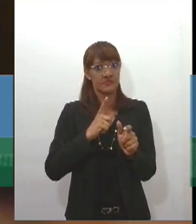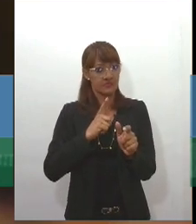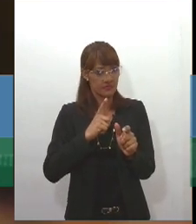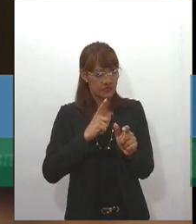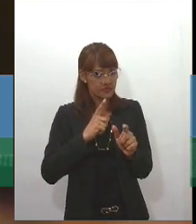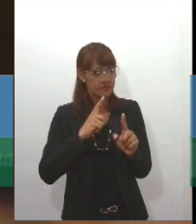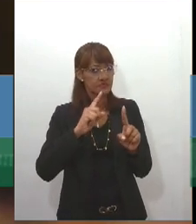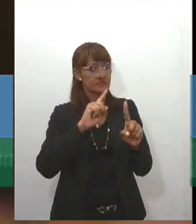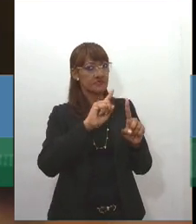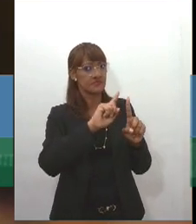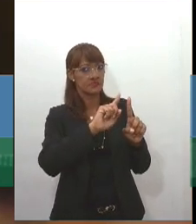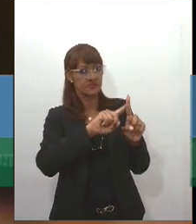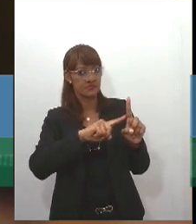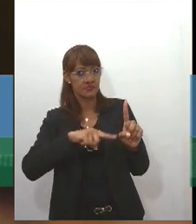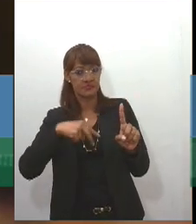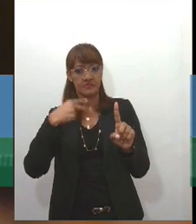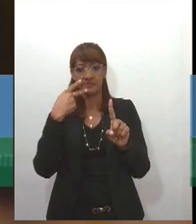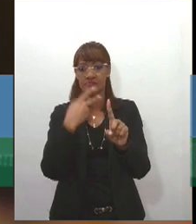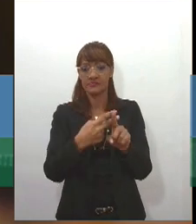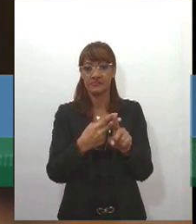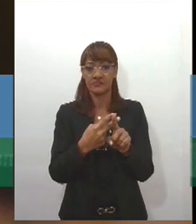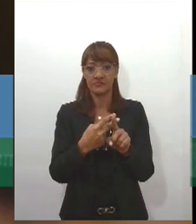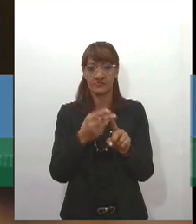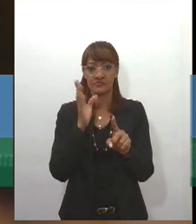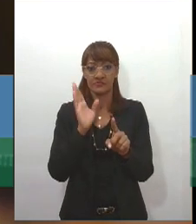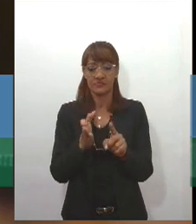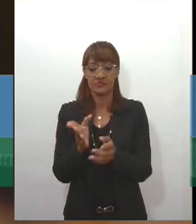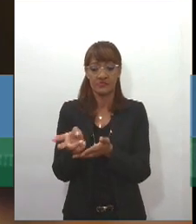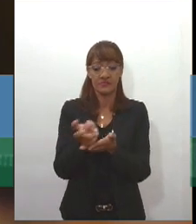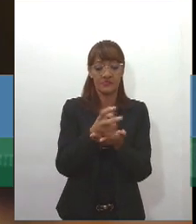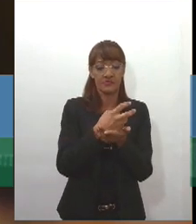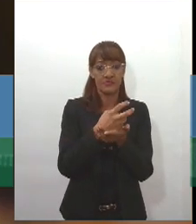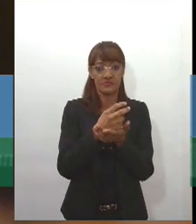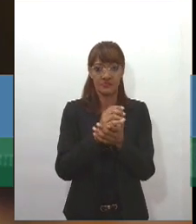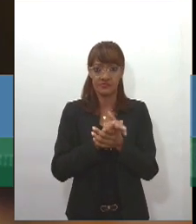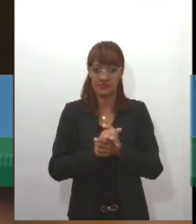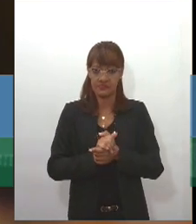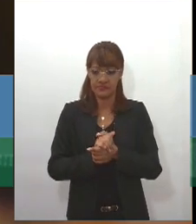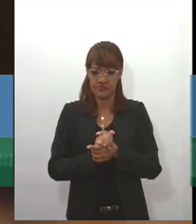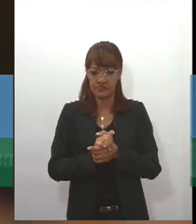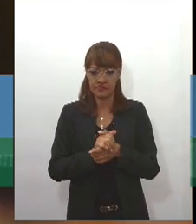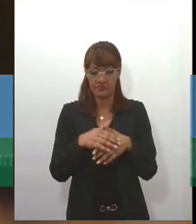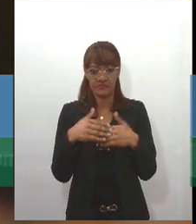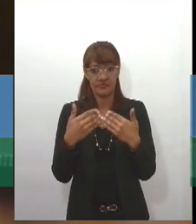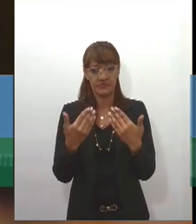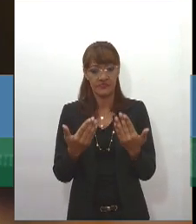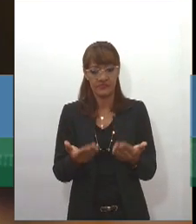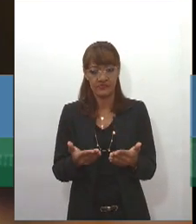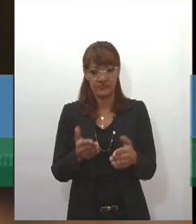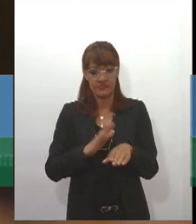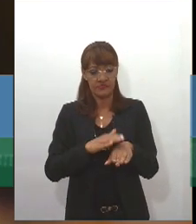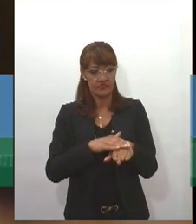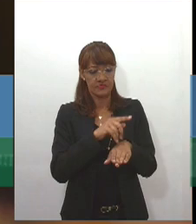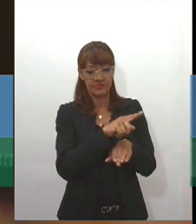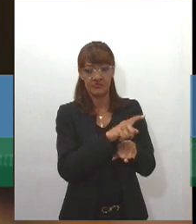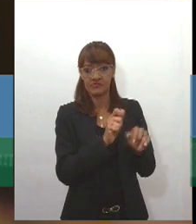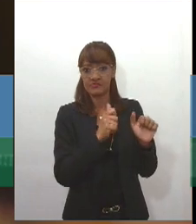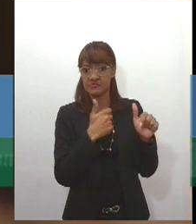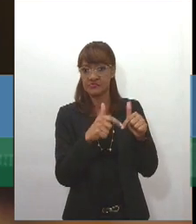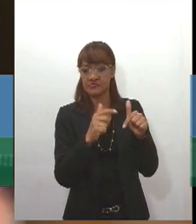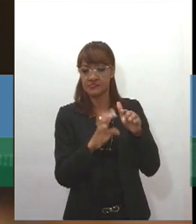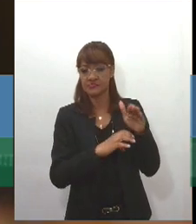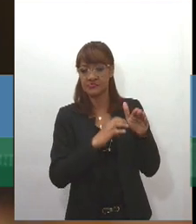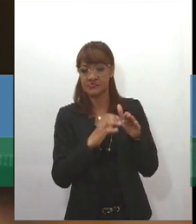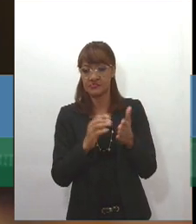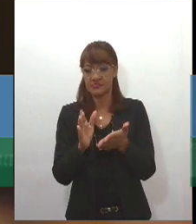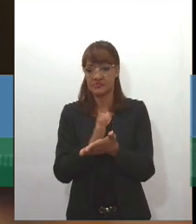Carga Tributária que setores São esses os setores prestadores de serviço alguns setores da economia